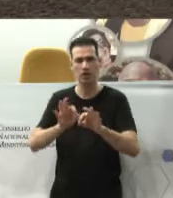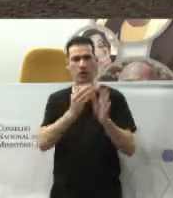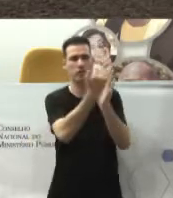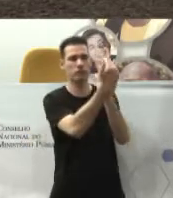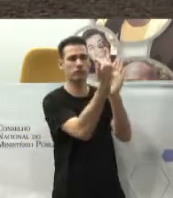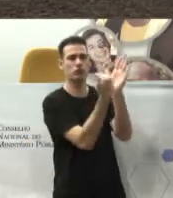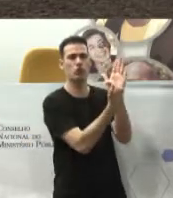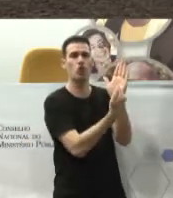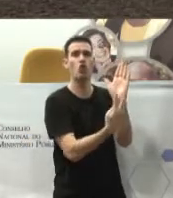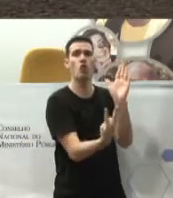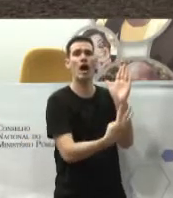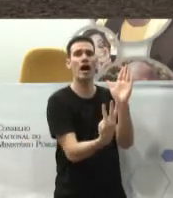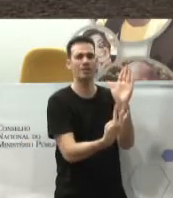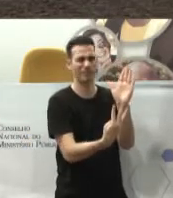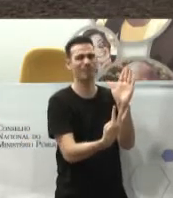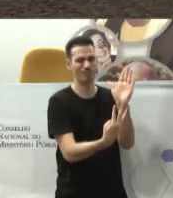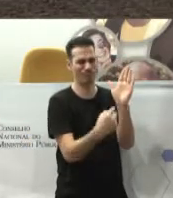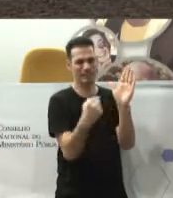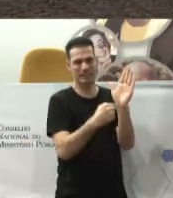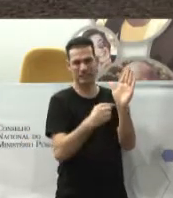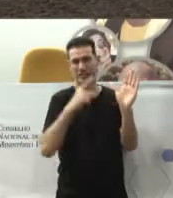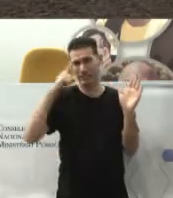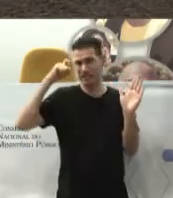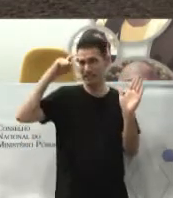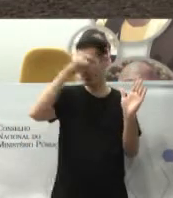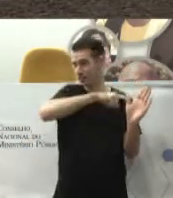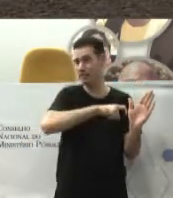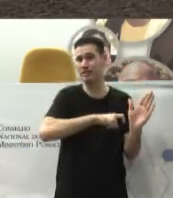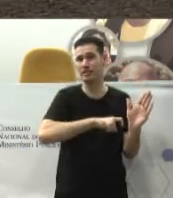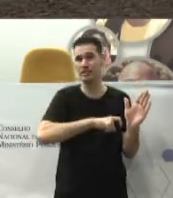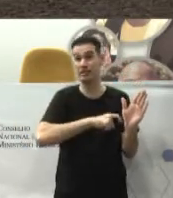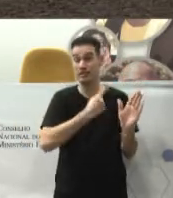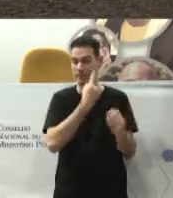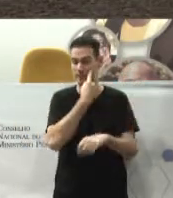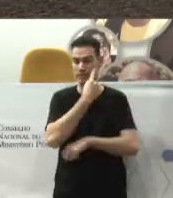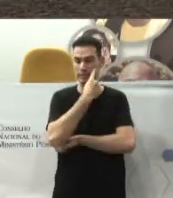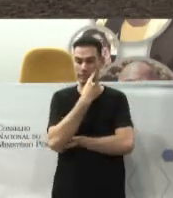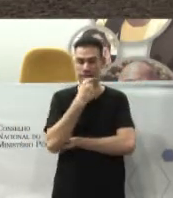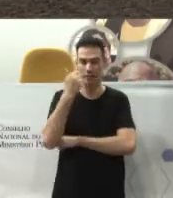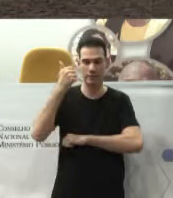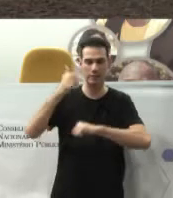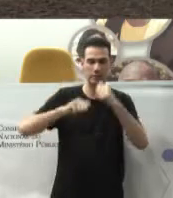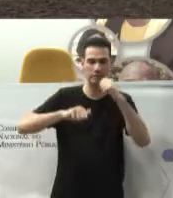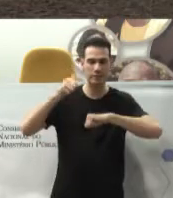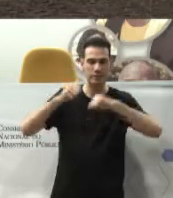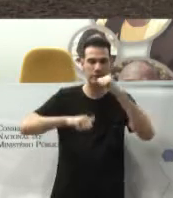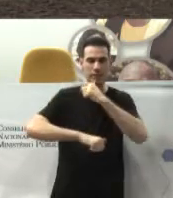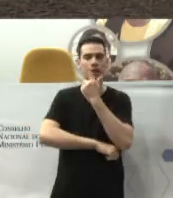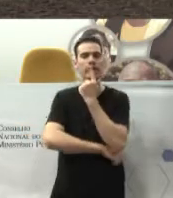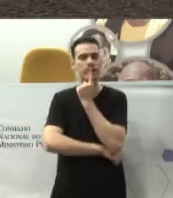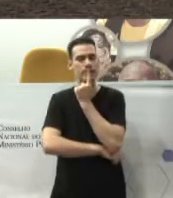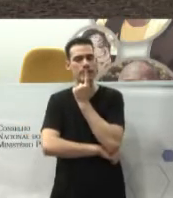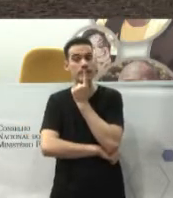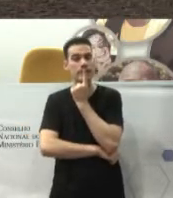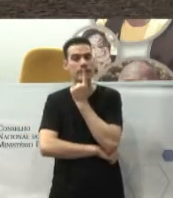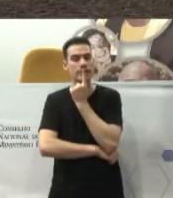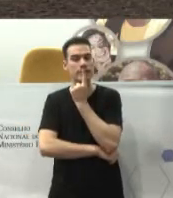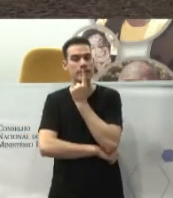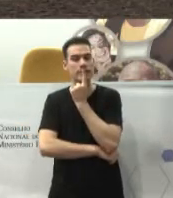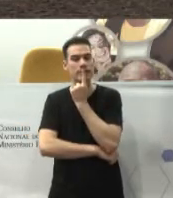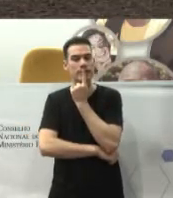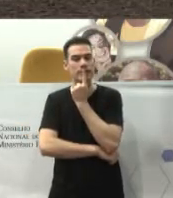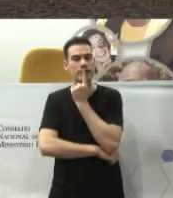passo é que é o mais difícil. Você avalia as consequências da implementação do plano. Com